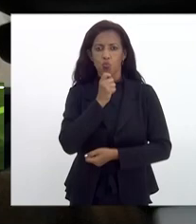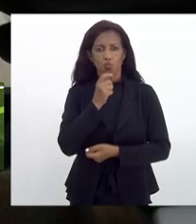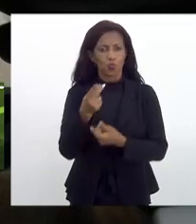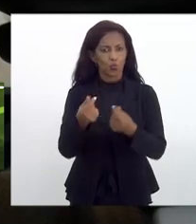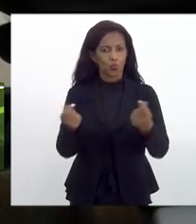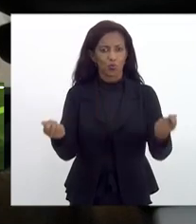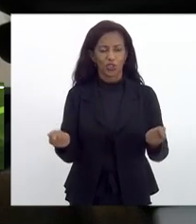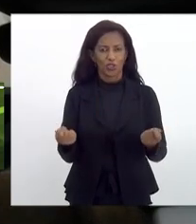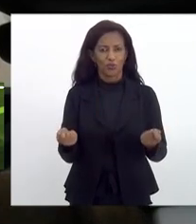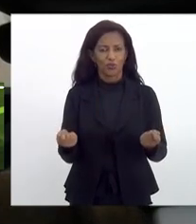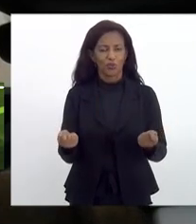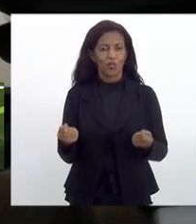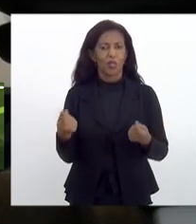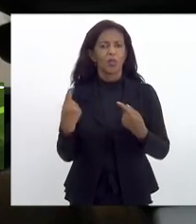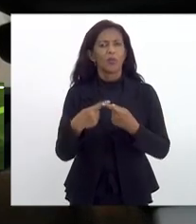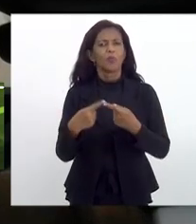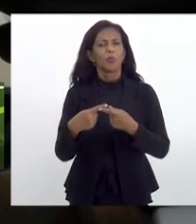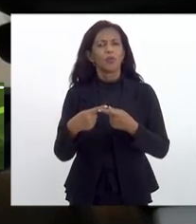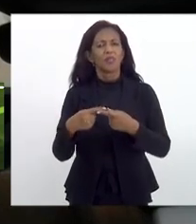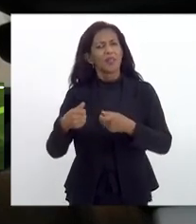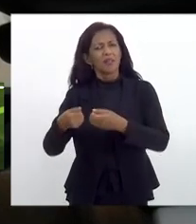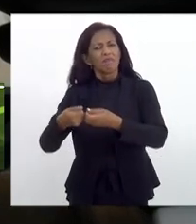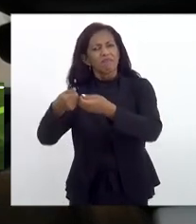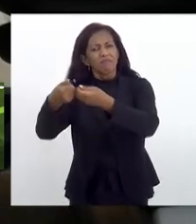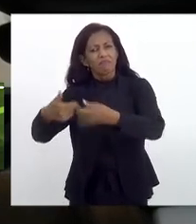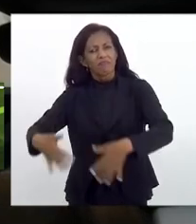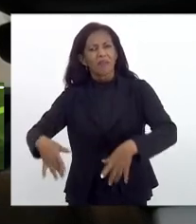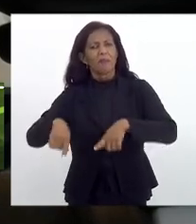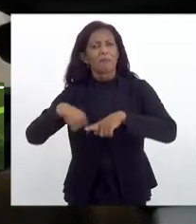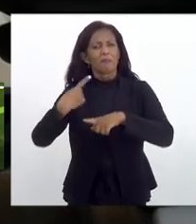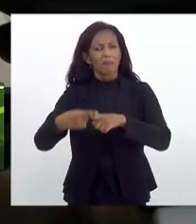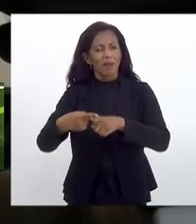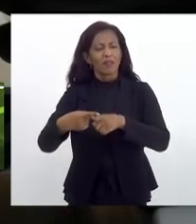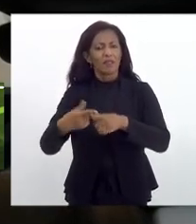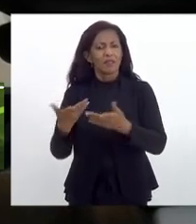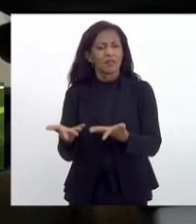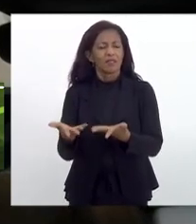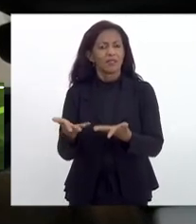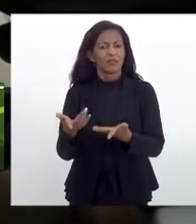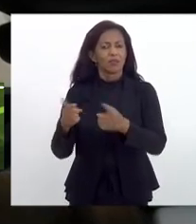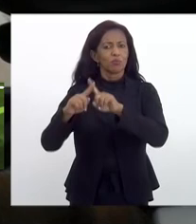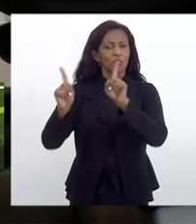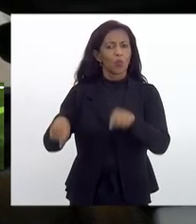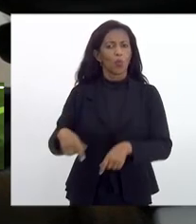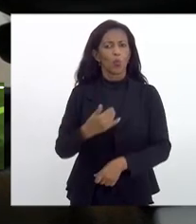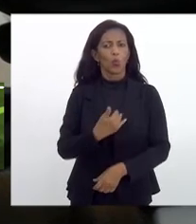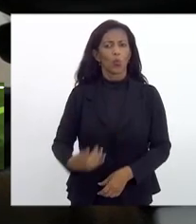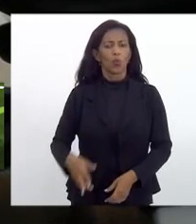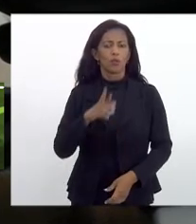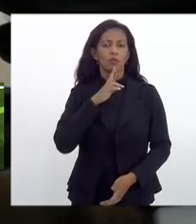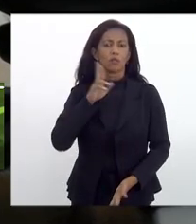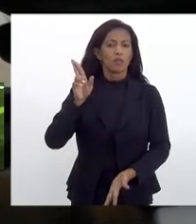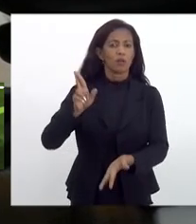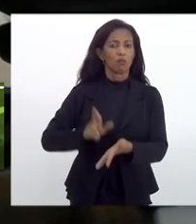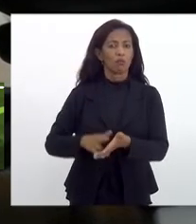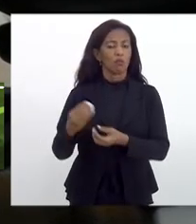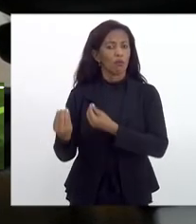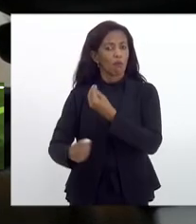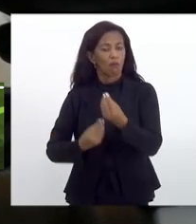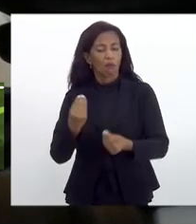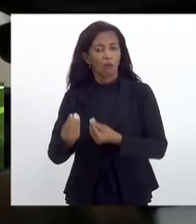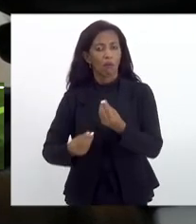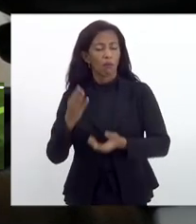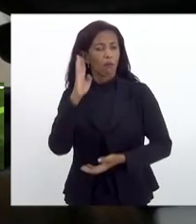gente prejudicar ainda mais a possibilidade do serviço público ser reconhecido como um